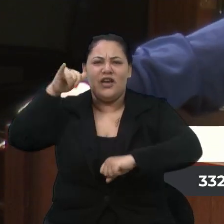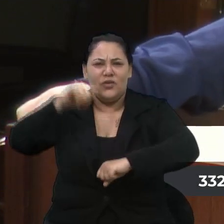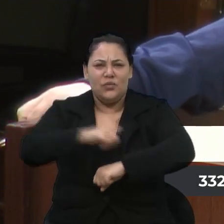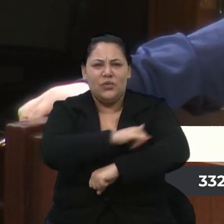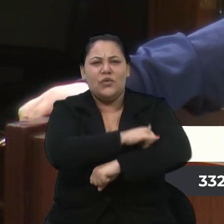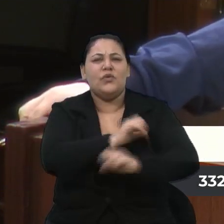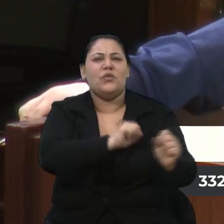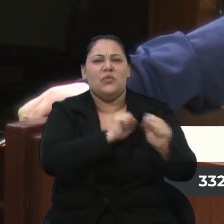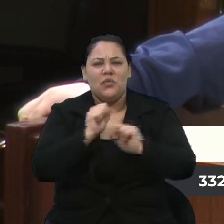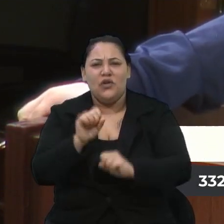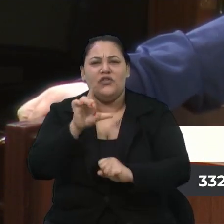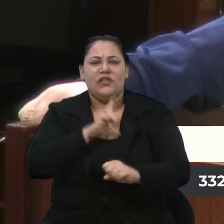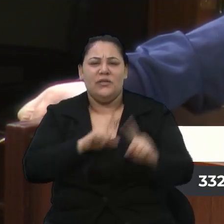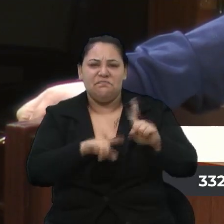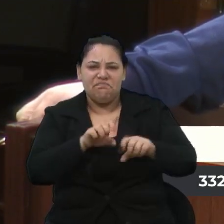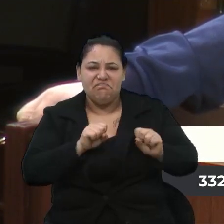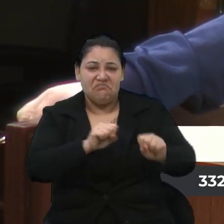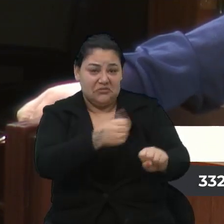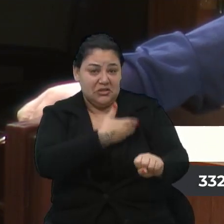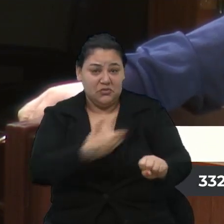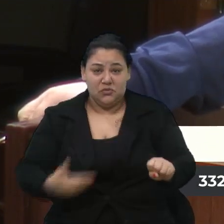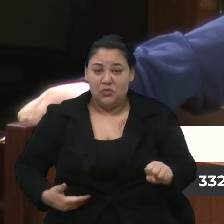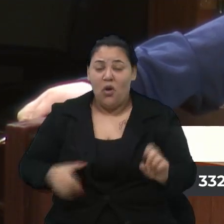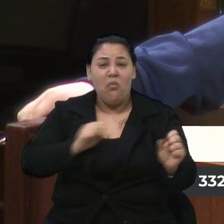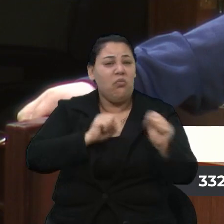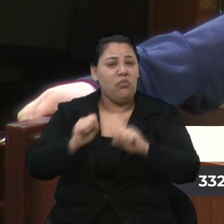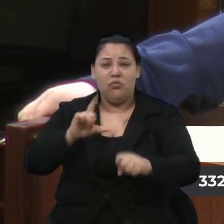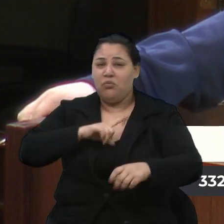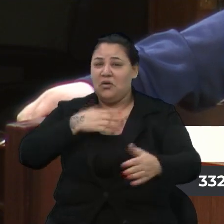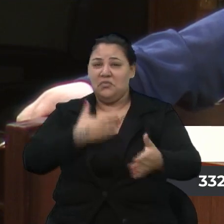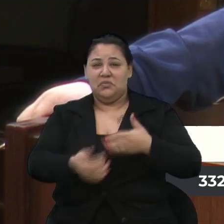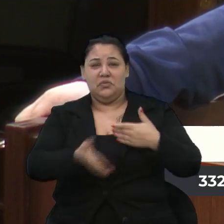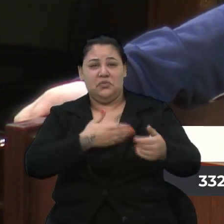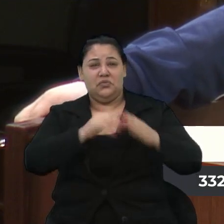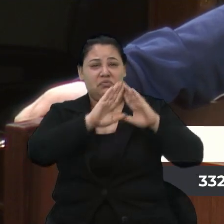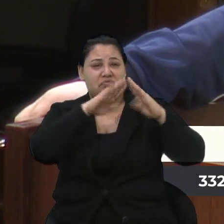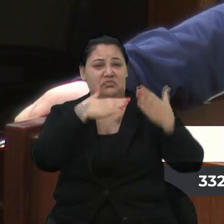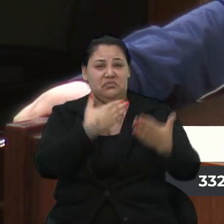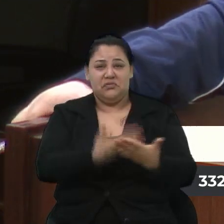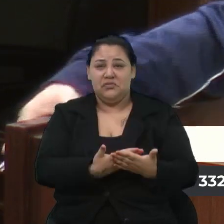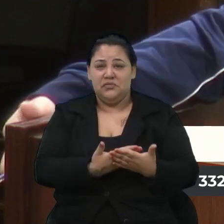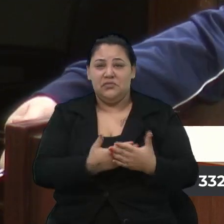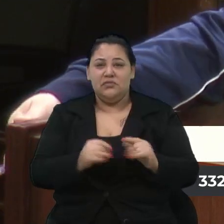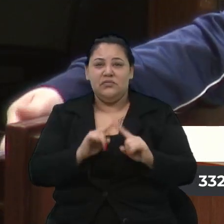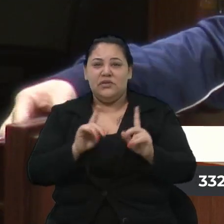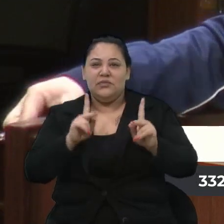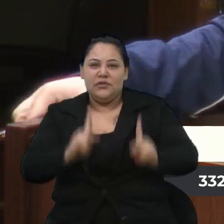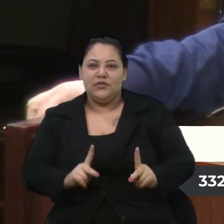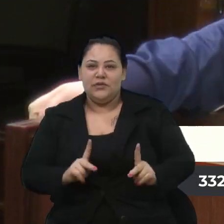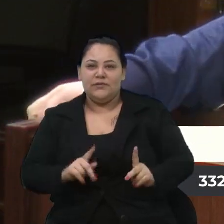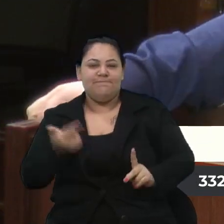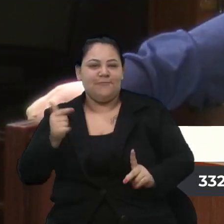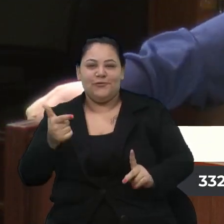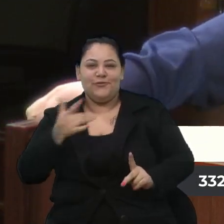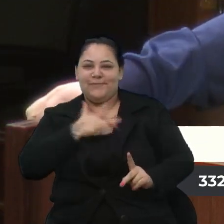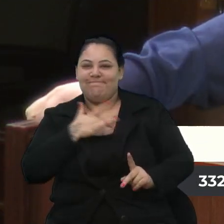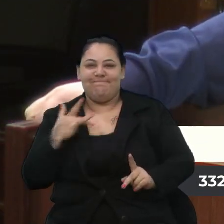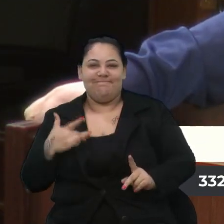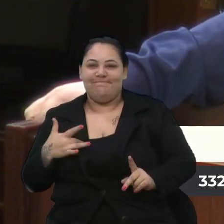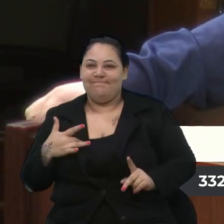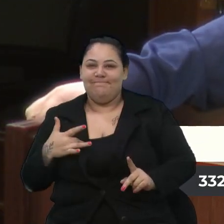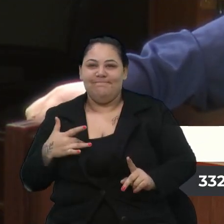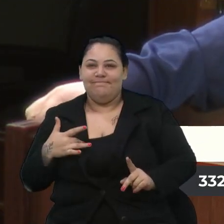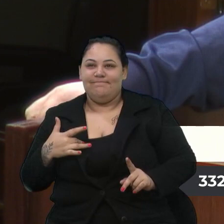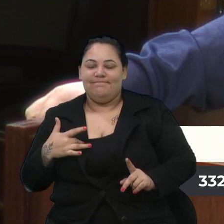mercado público, pode ter qualquer coisa, escola, mas se as pessoas não tiverem saúde, presidente,